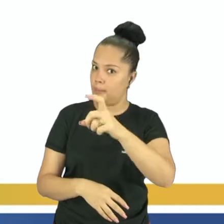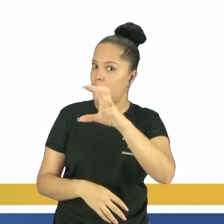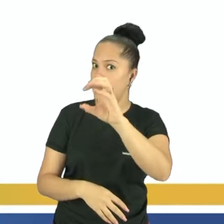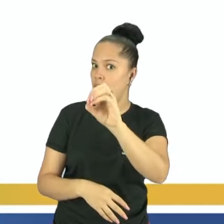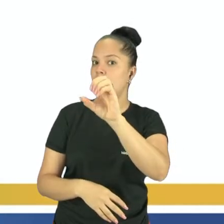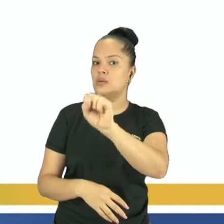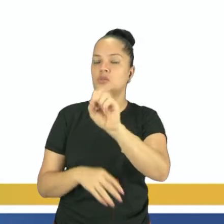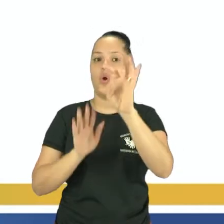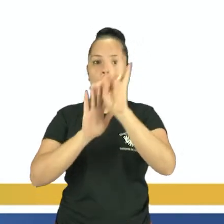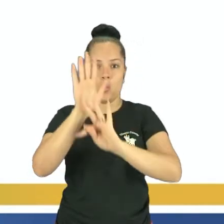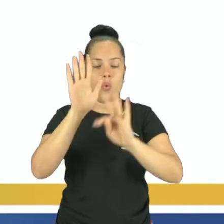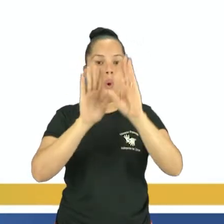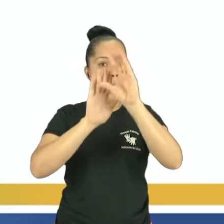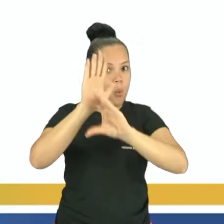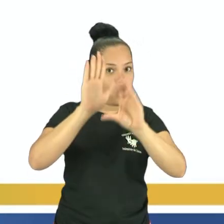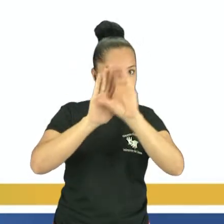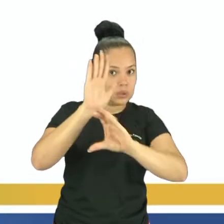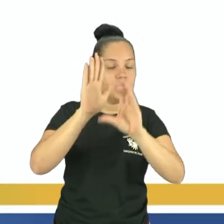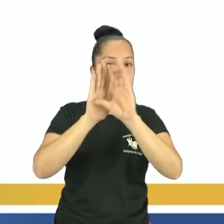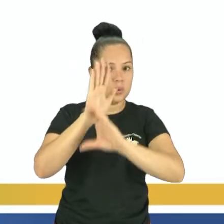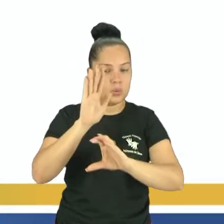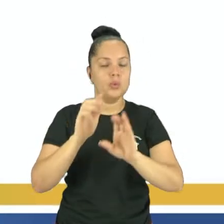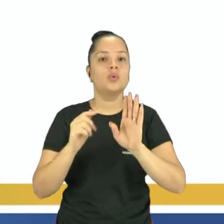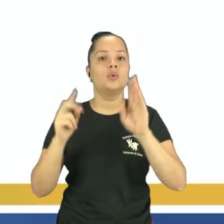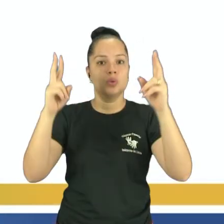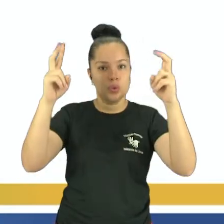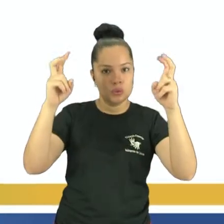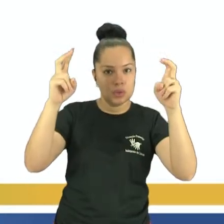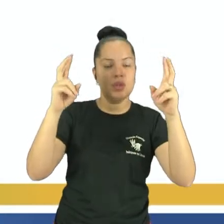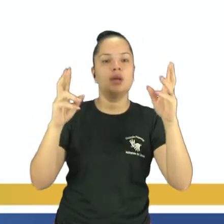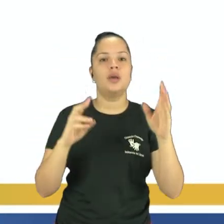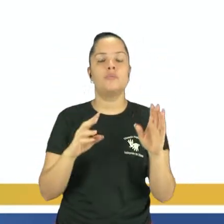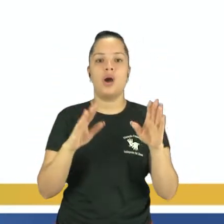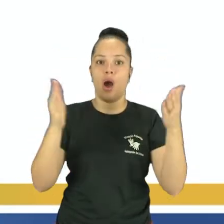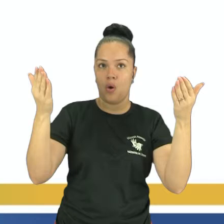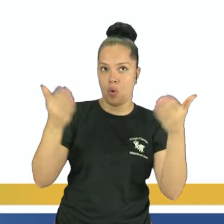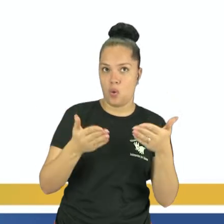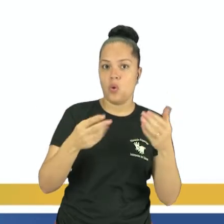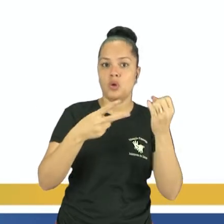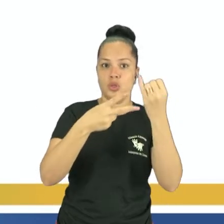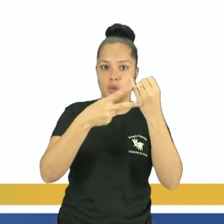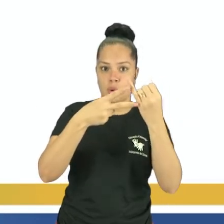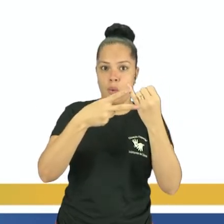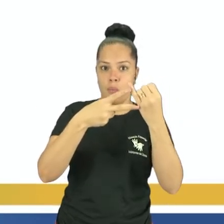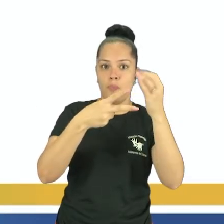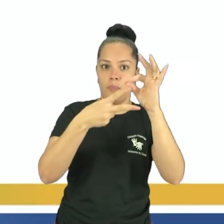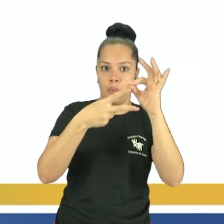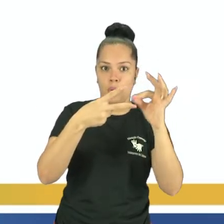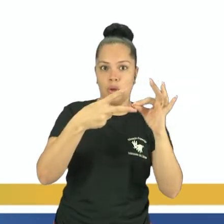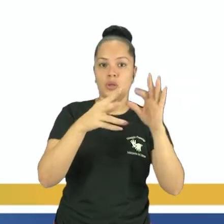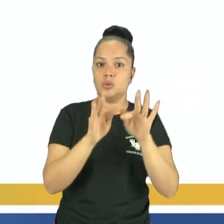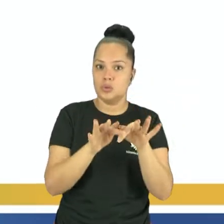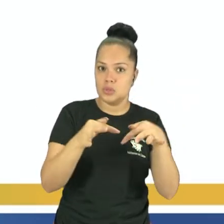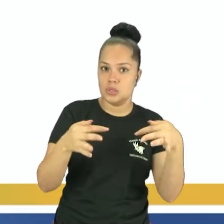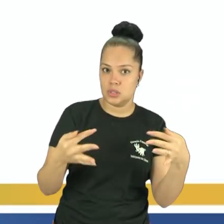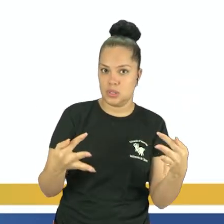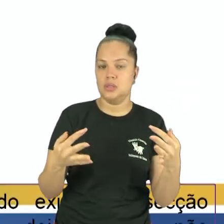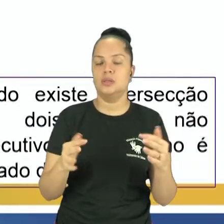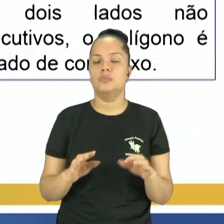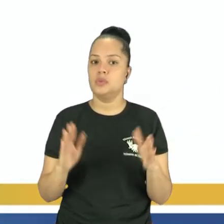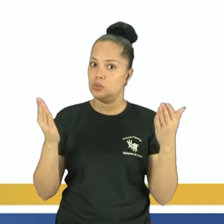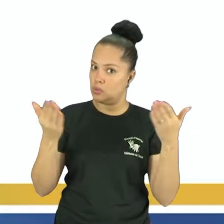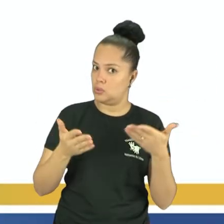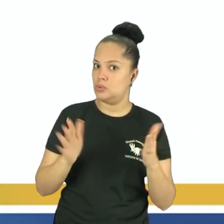aqui, nosso conteúdo vai ser voltado para os polígonos simples, tá? Nós não faremos um estudo aprofundado nos polígonos